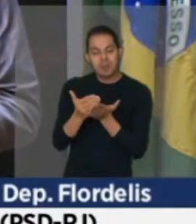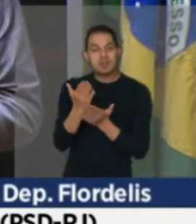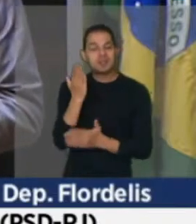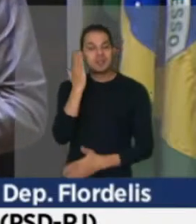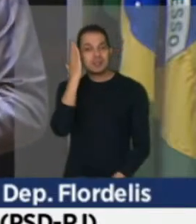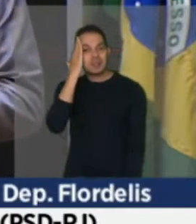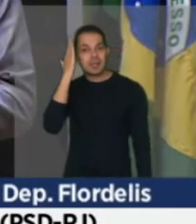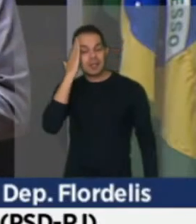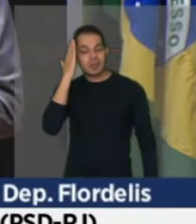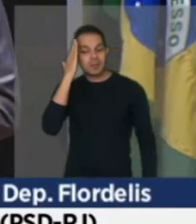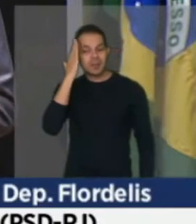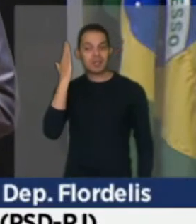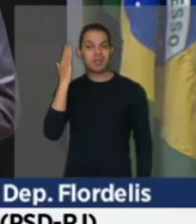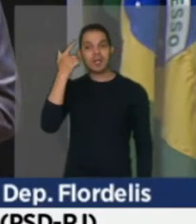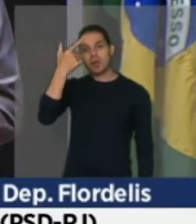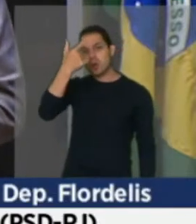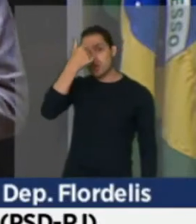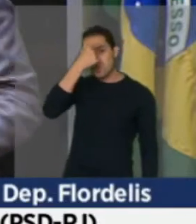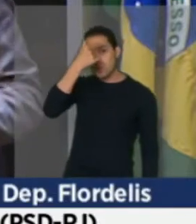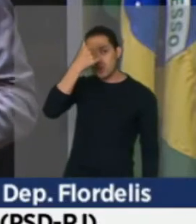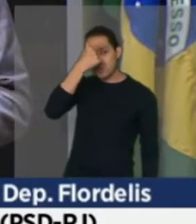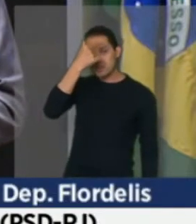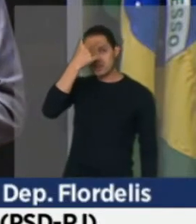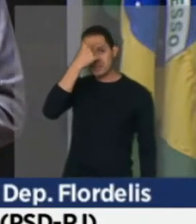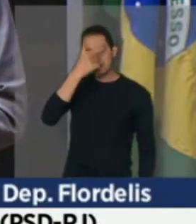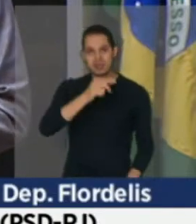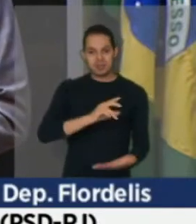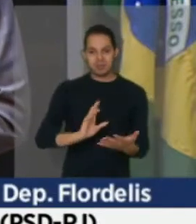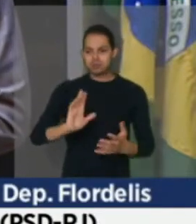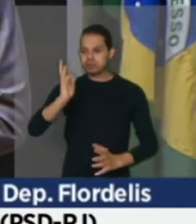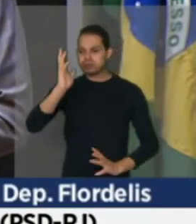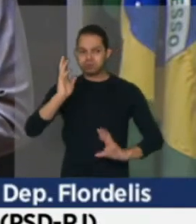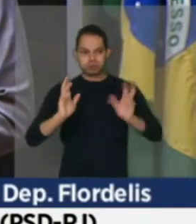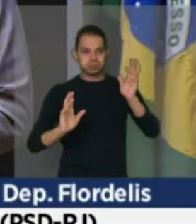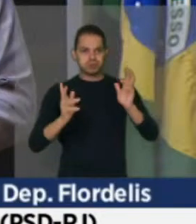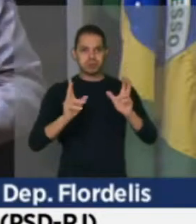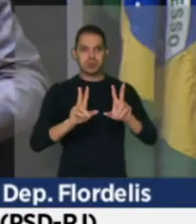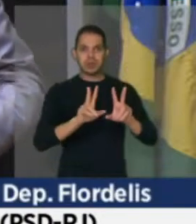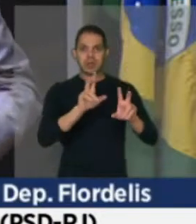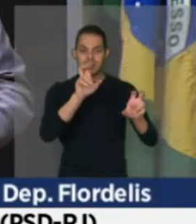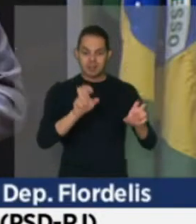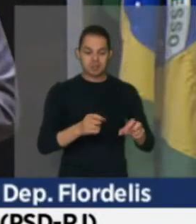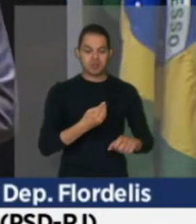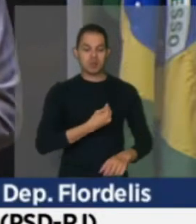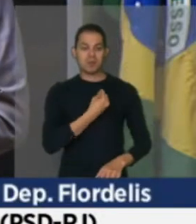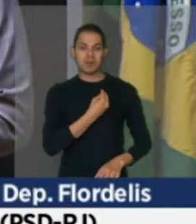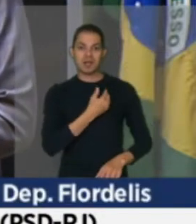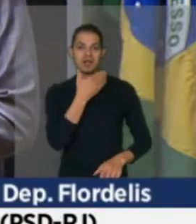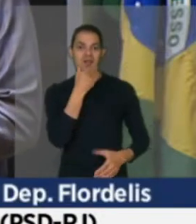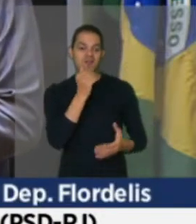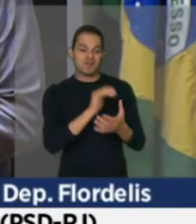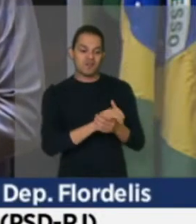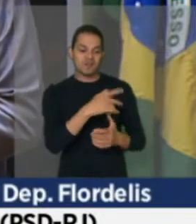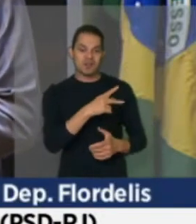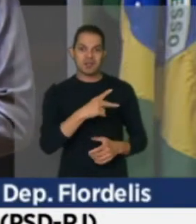conhecimento e consciência de uma série de fatores sobre seu marido, sobre sua própria vida.